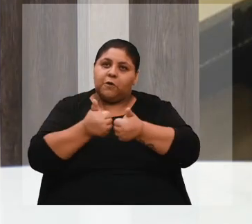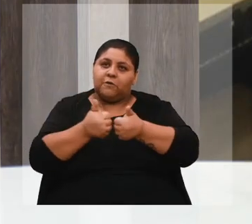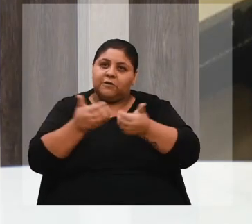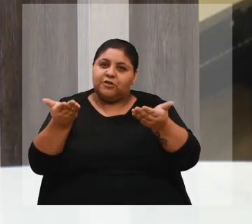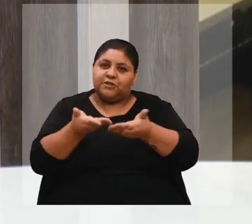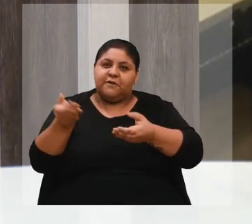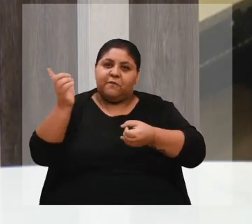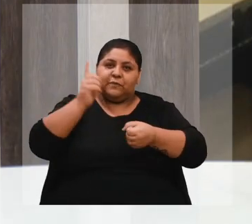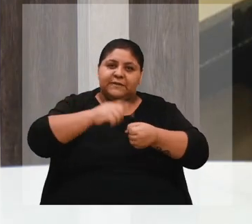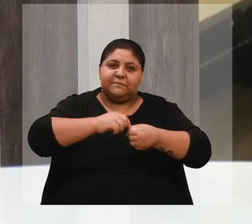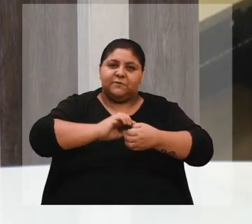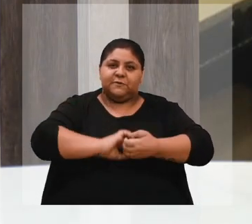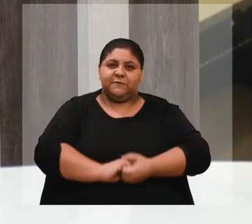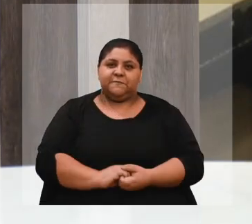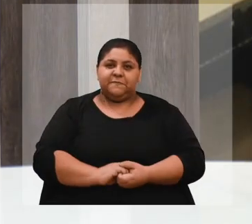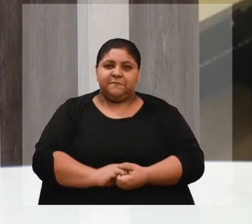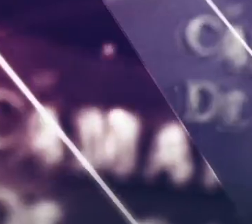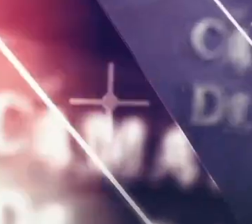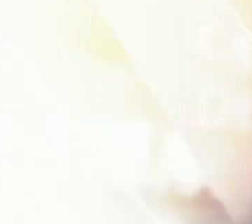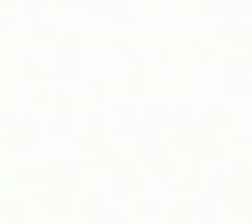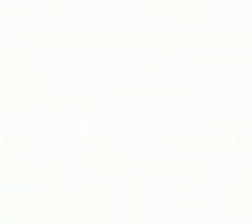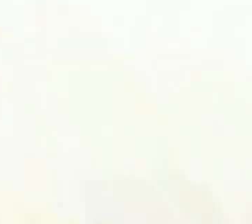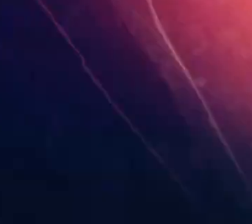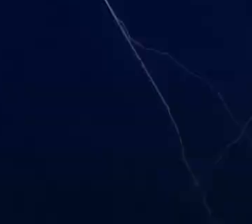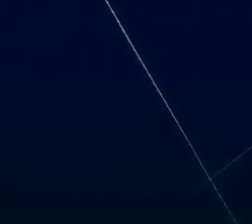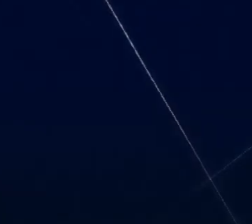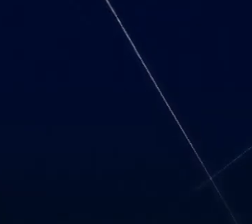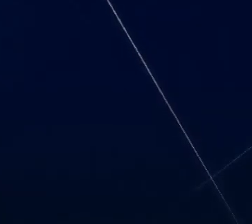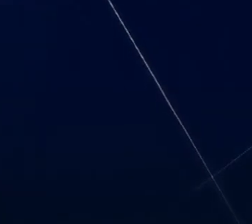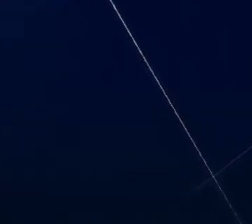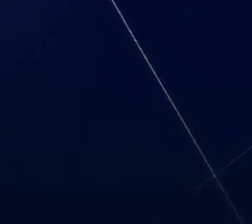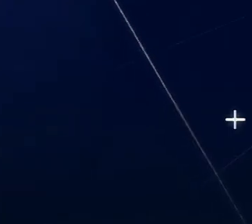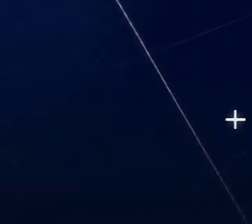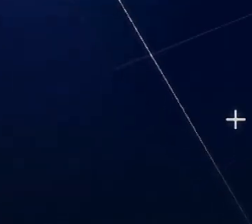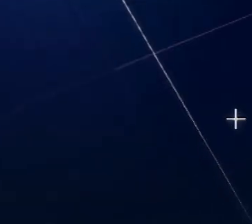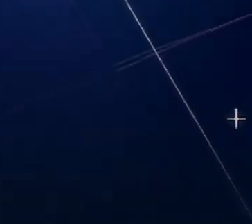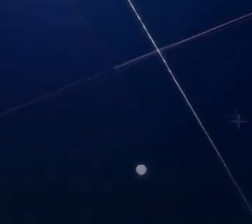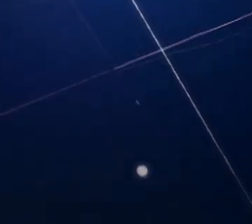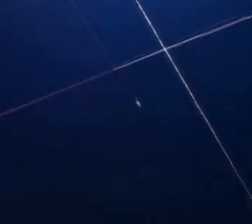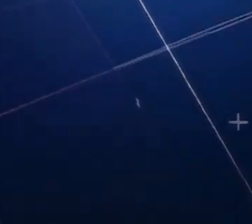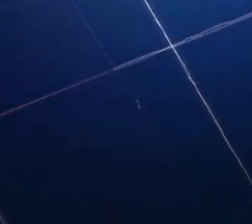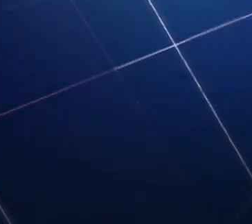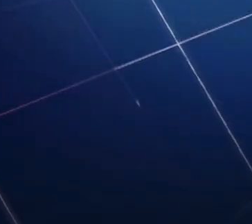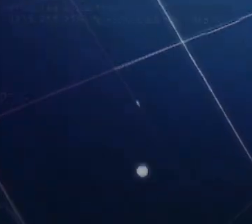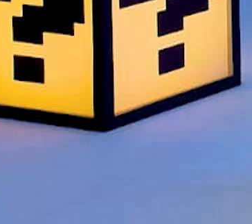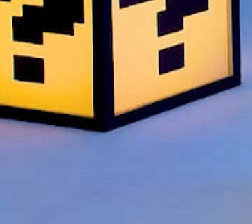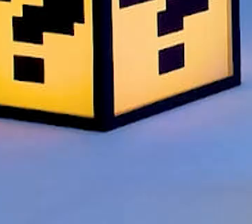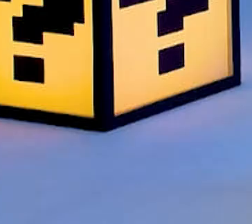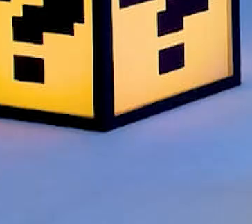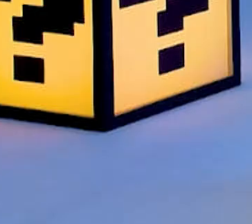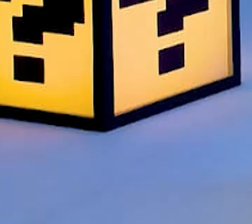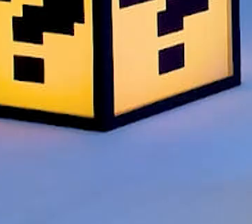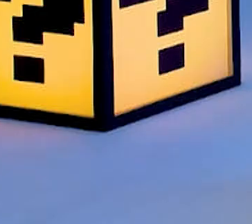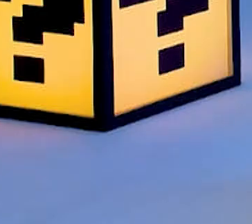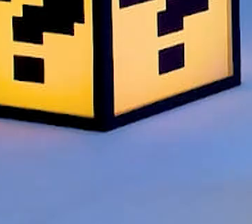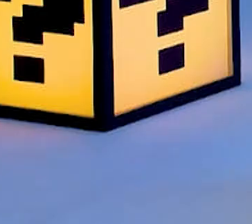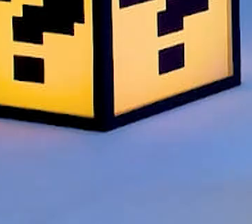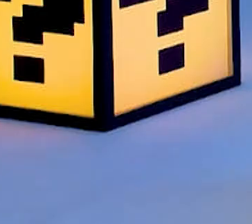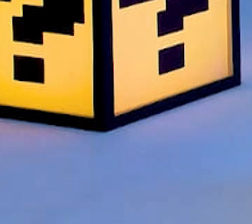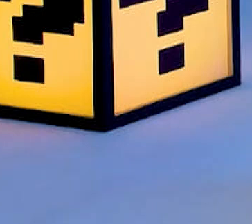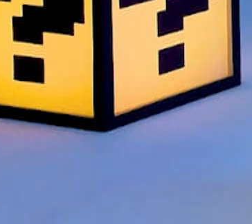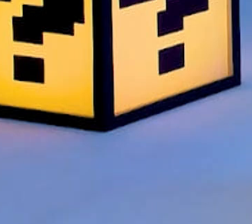cidade. Fiquem conosco, já voltamos. As